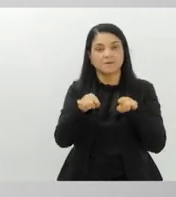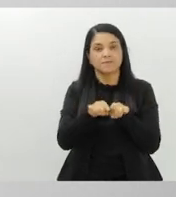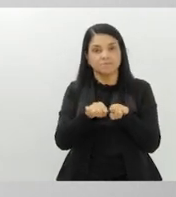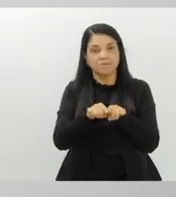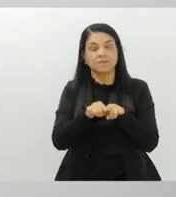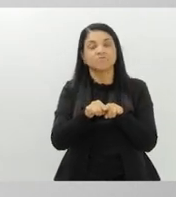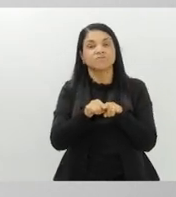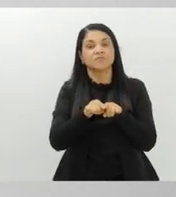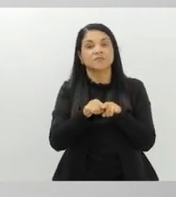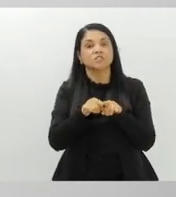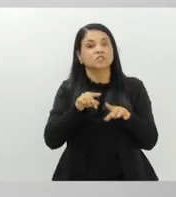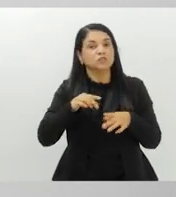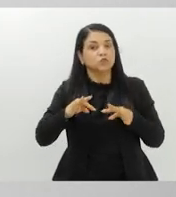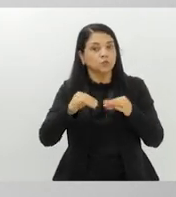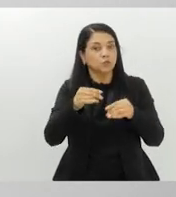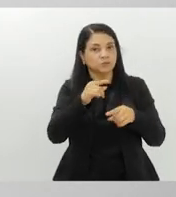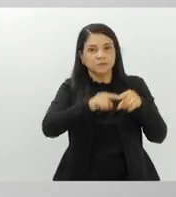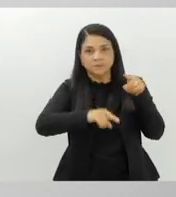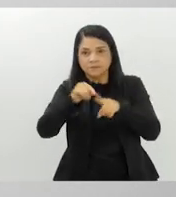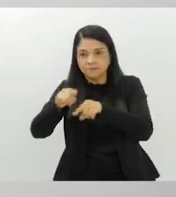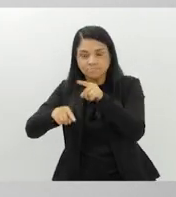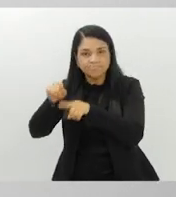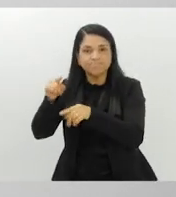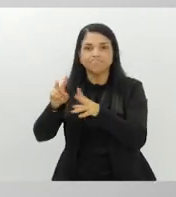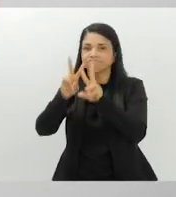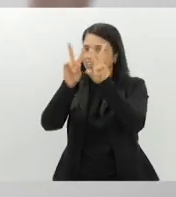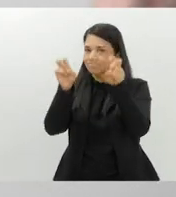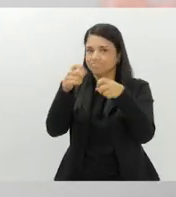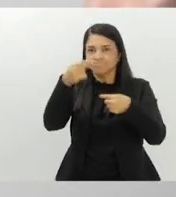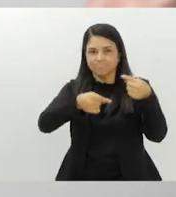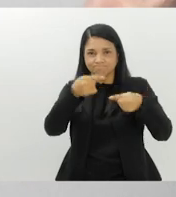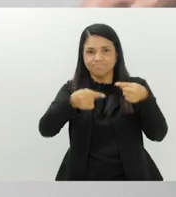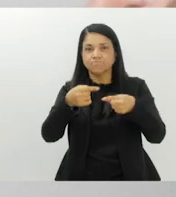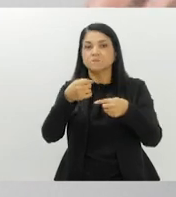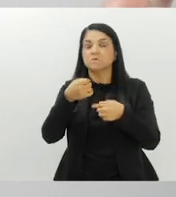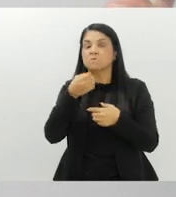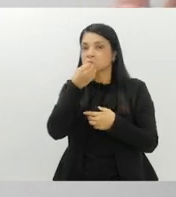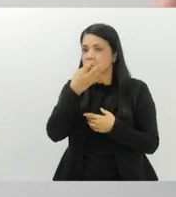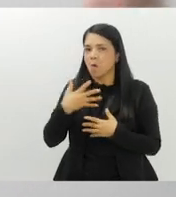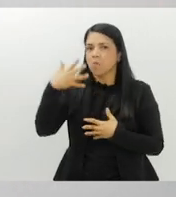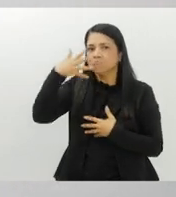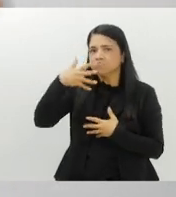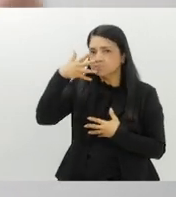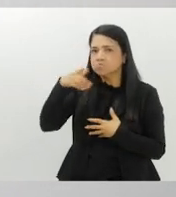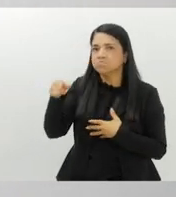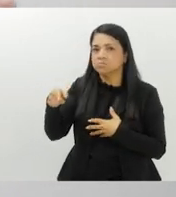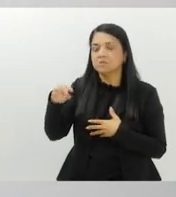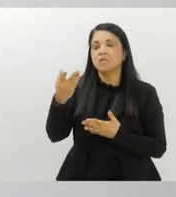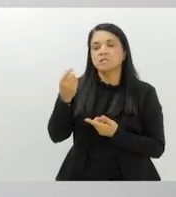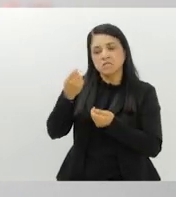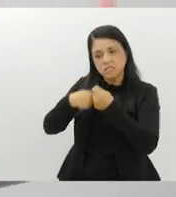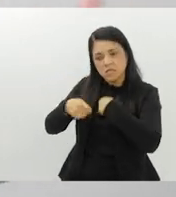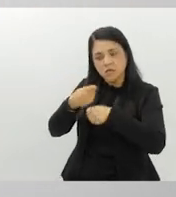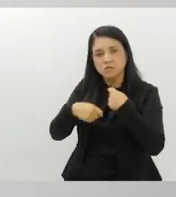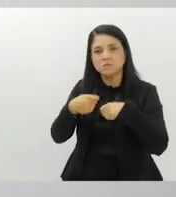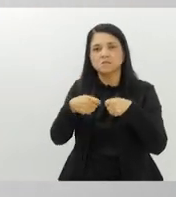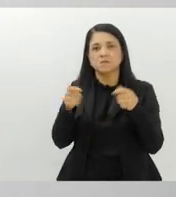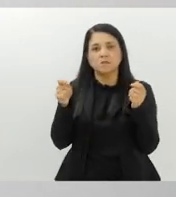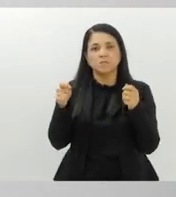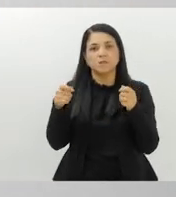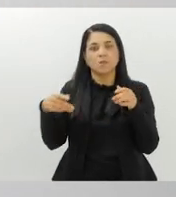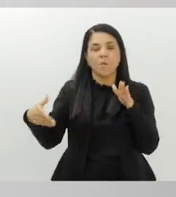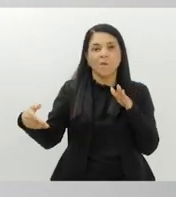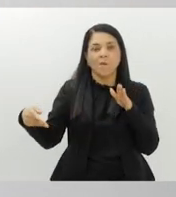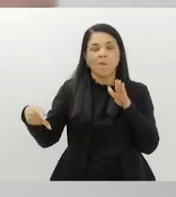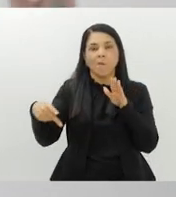todos esses artefatos aí são coisas que, muito bem ditas por eles, são coisas que podem ser negociadas entre o próprio nicho,